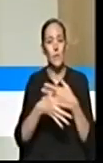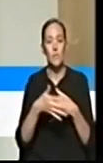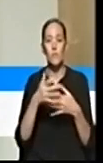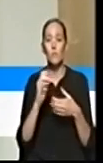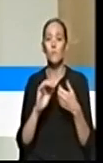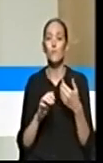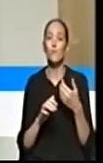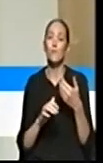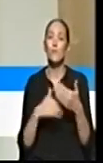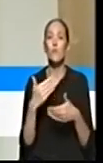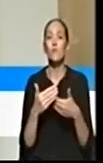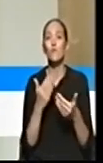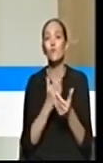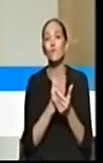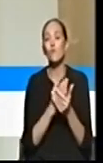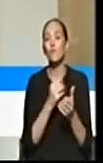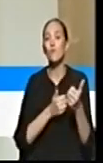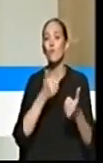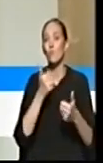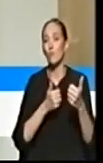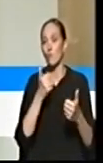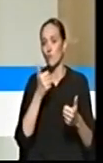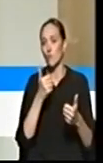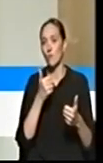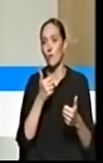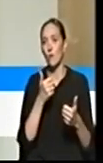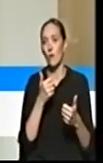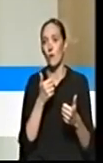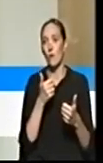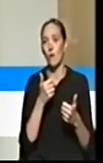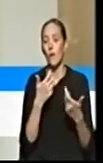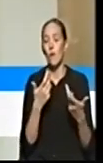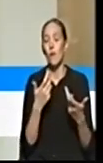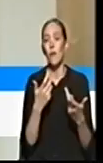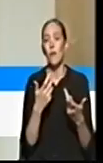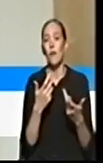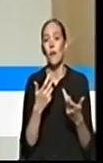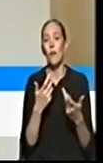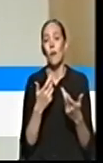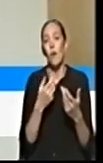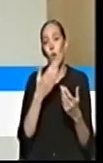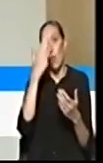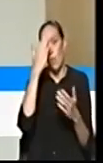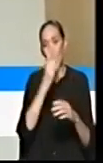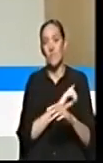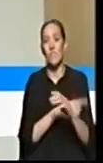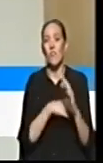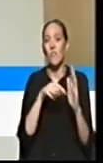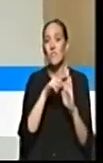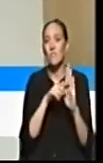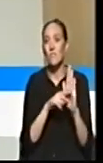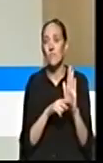concurso, possa retirar toda uma dimensão de avaliação de competências que julgo que, se falarmos delas